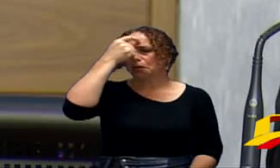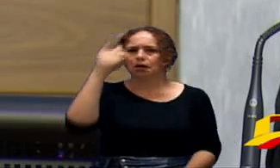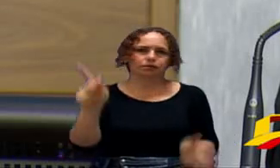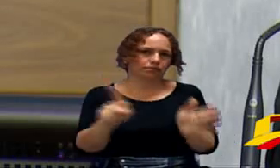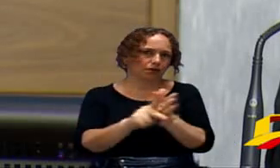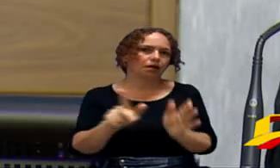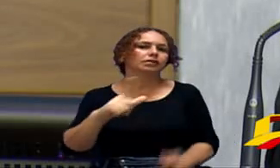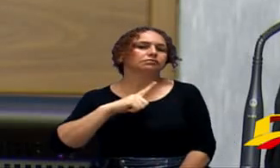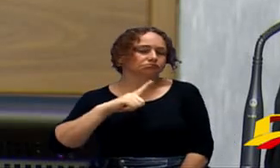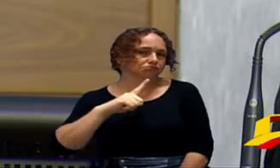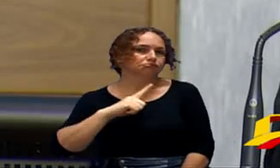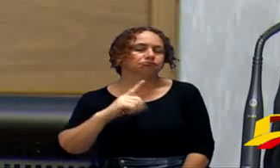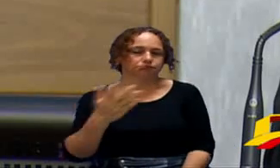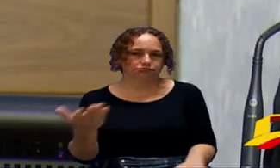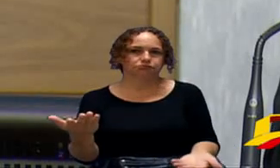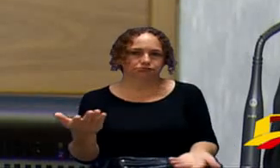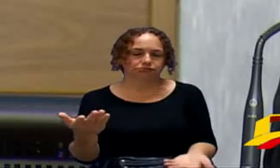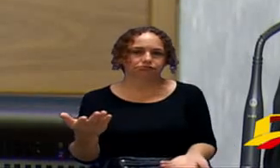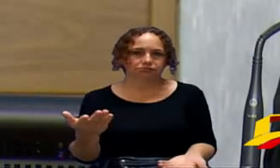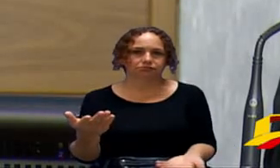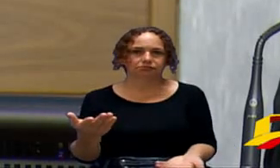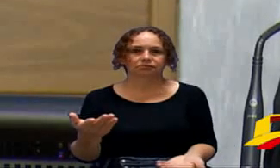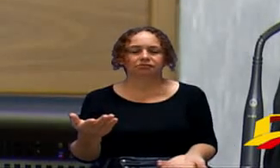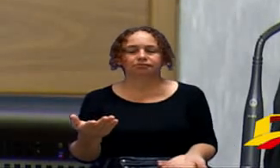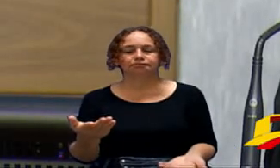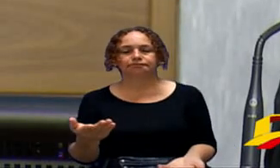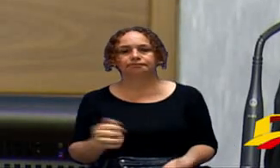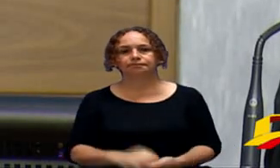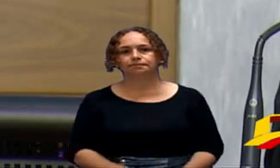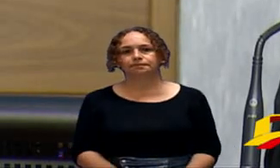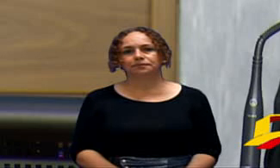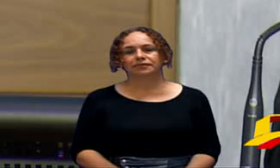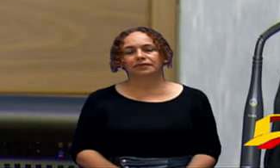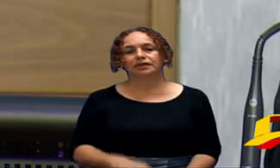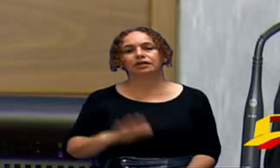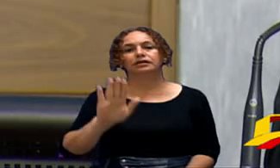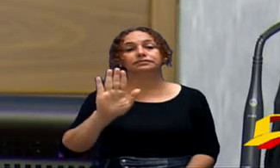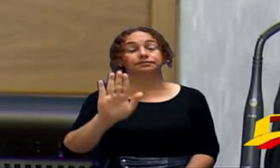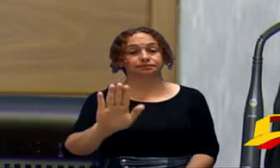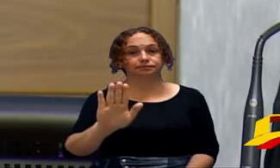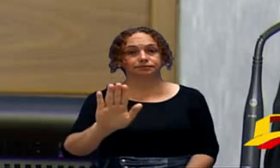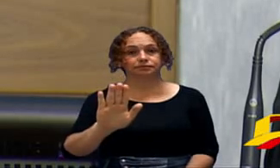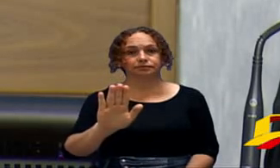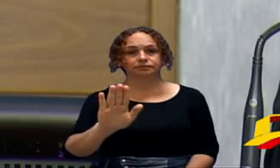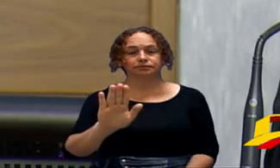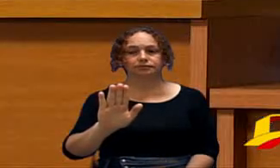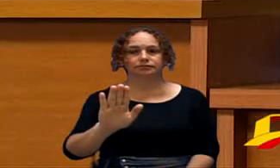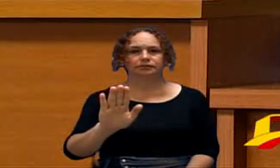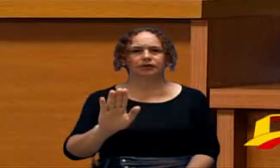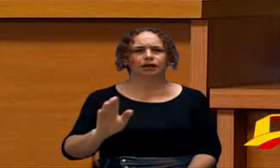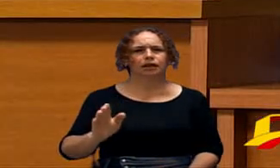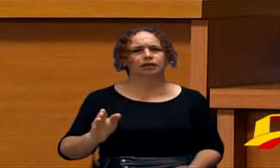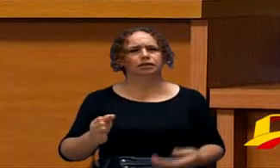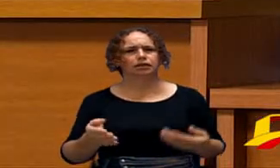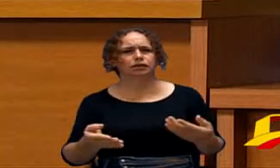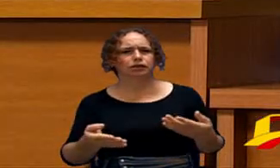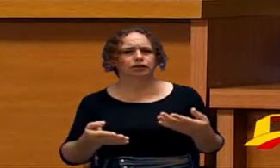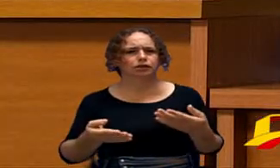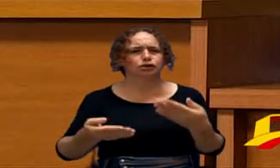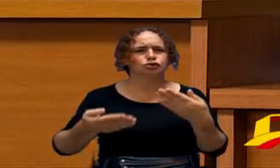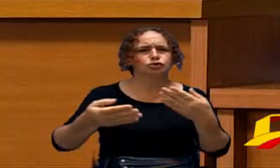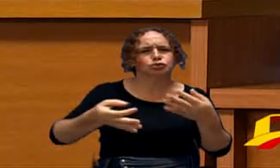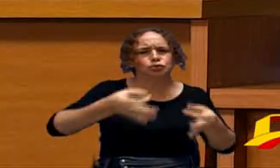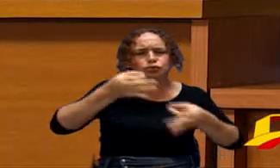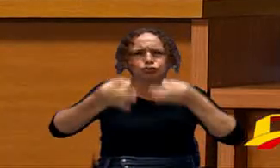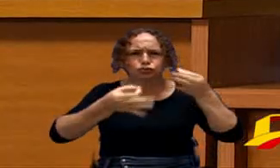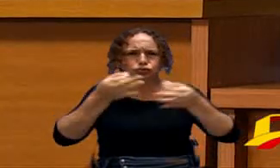a clareza das nossas opiniões, mas nesse amplo debate, na